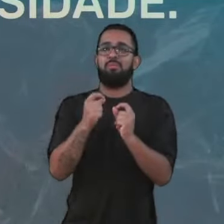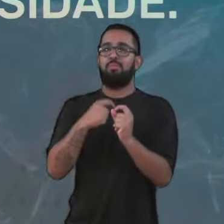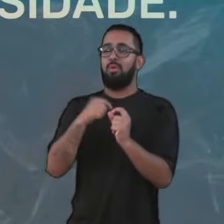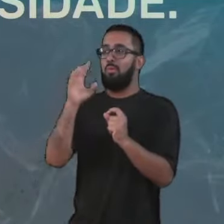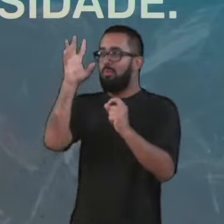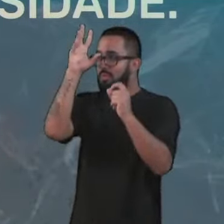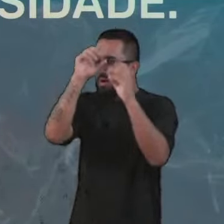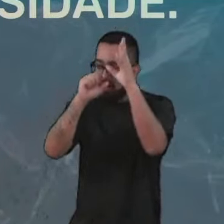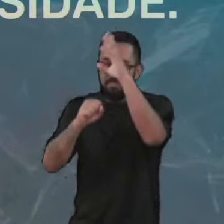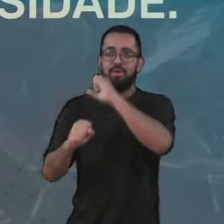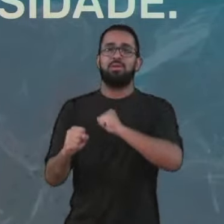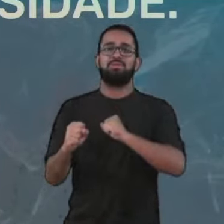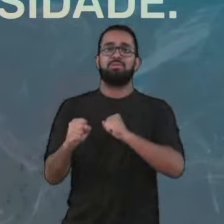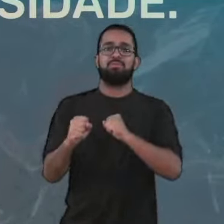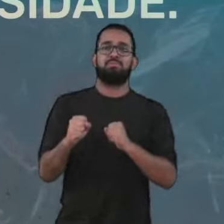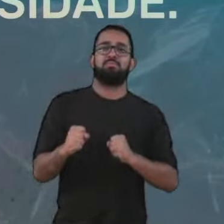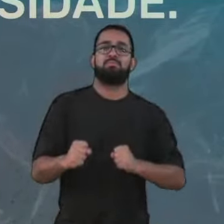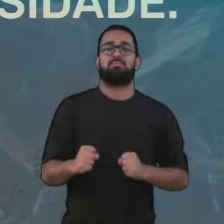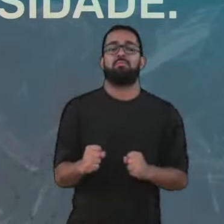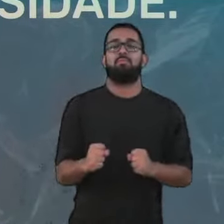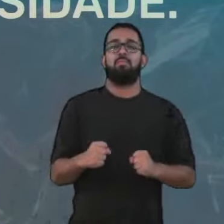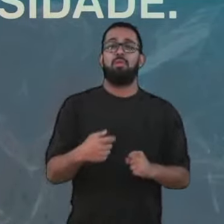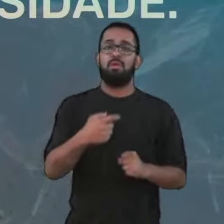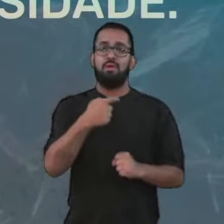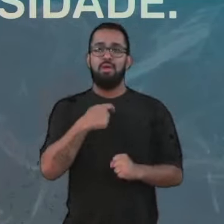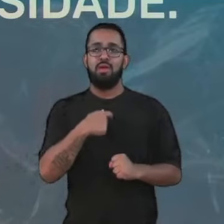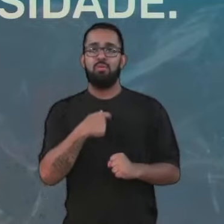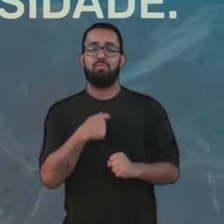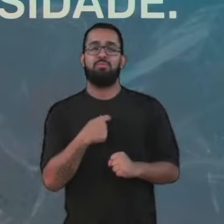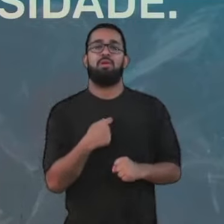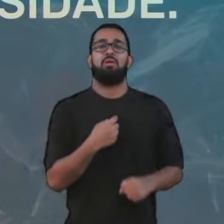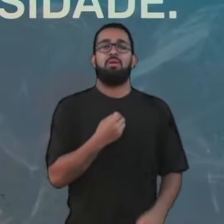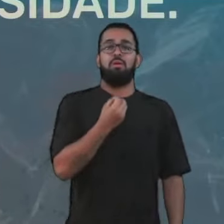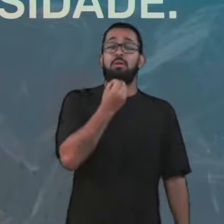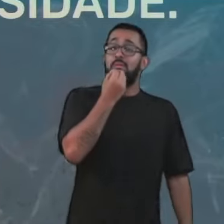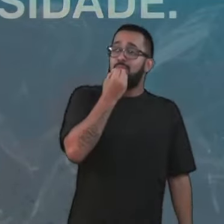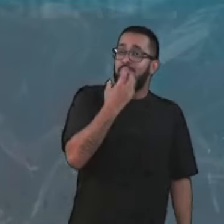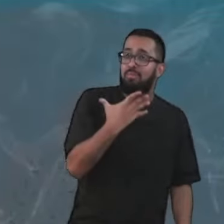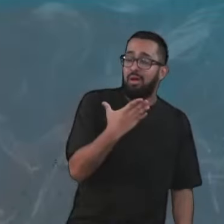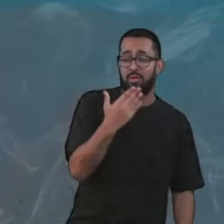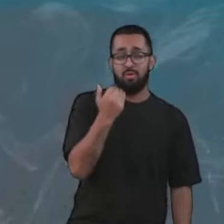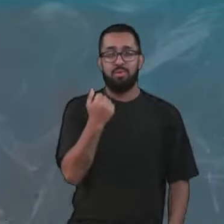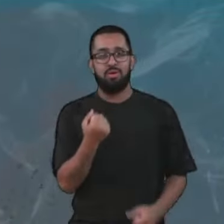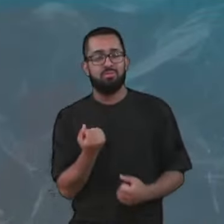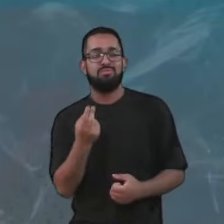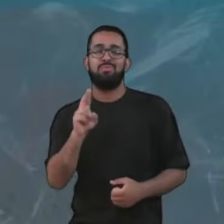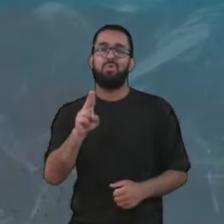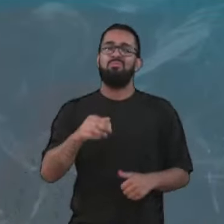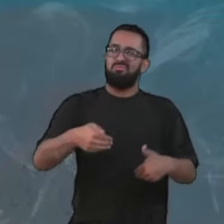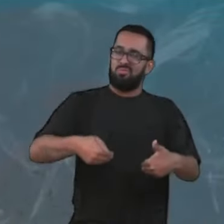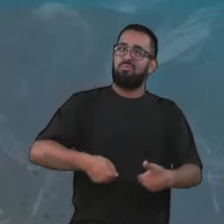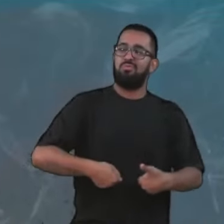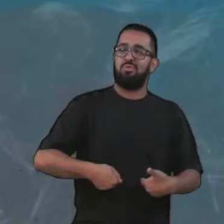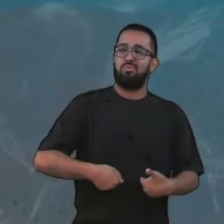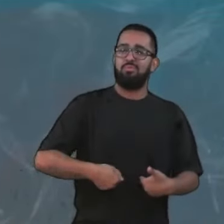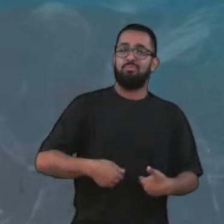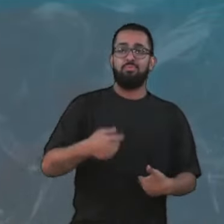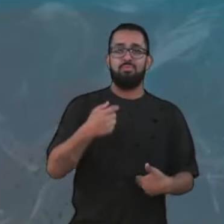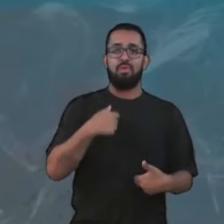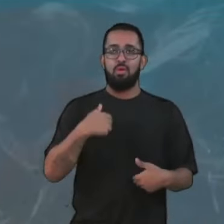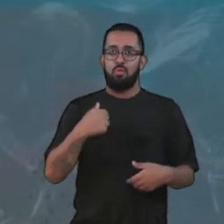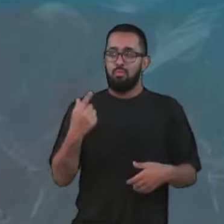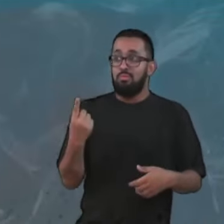viver contente em toda e qualquer situação, seja bem alimentado, seja com fome, tendo muito, passando, ou passando necessidade.